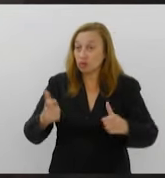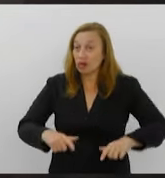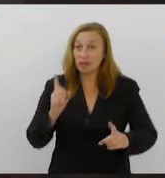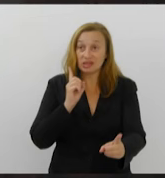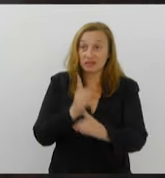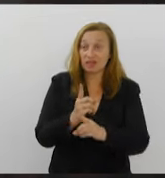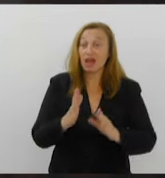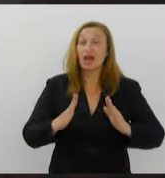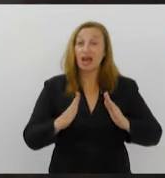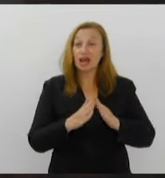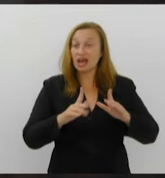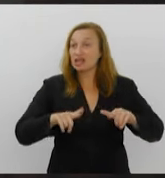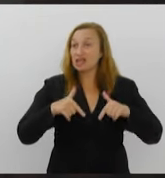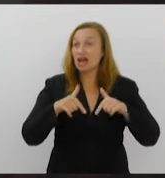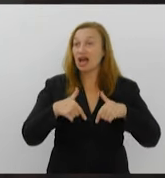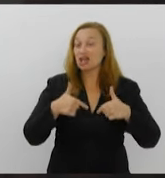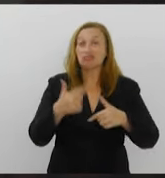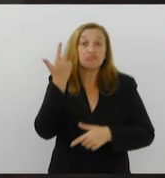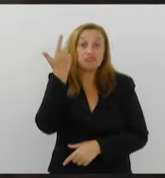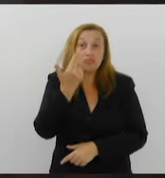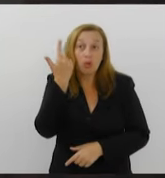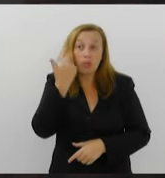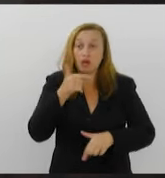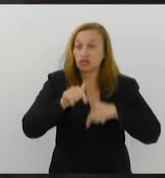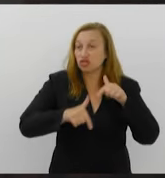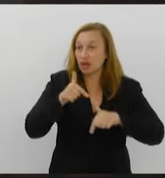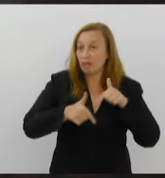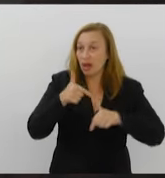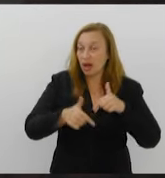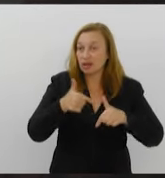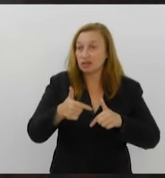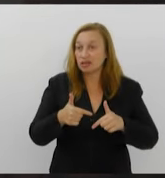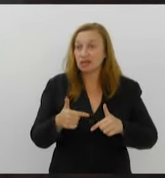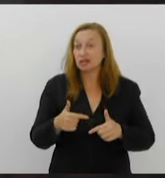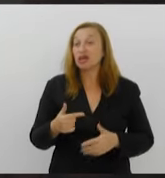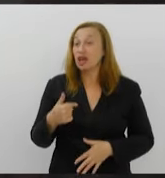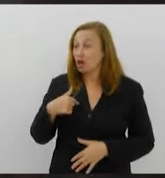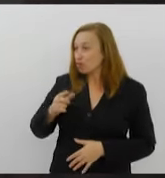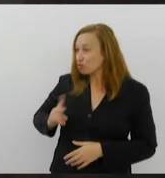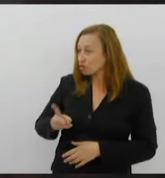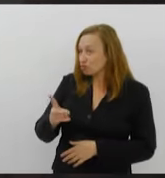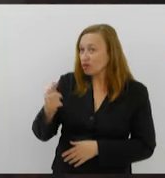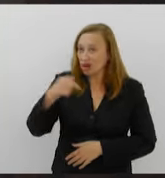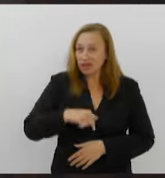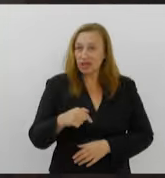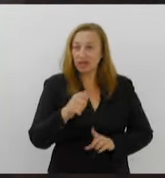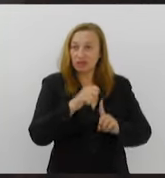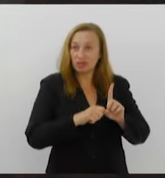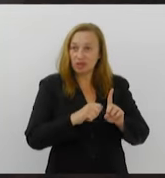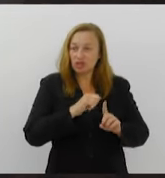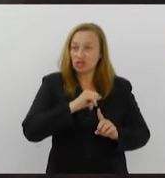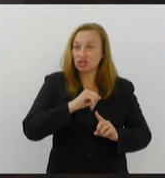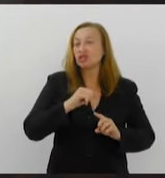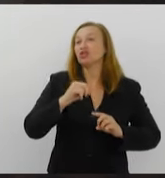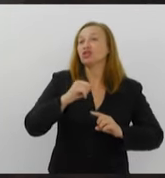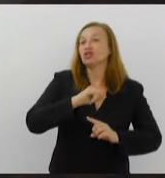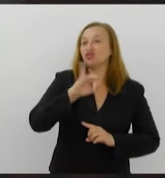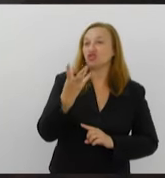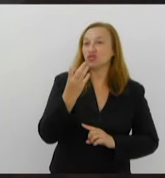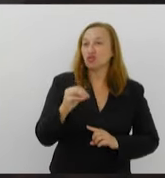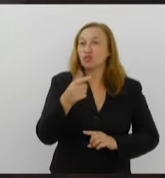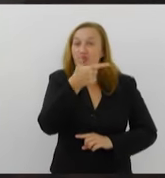casa continua funcionando normalmente. Esse servo que vos fala continuará aqui no mês de julho de plantão, 24